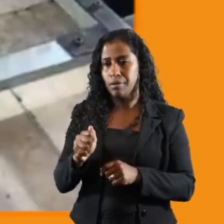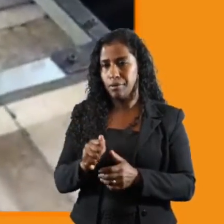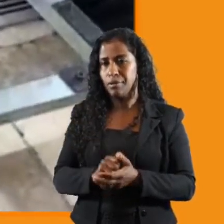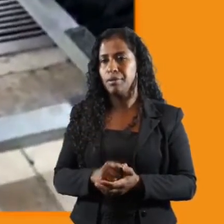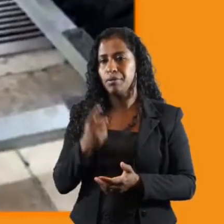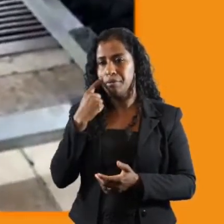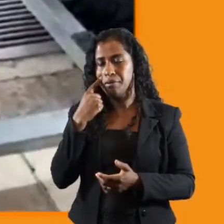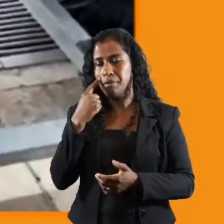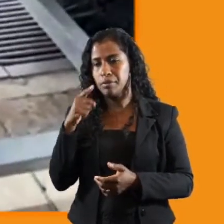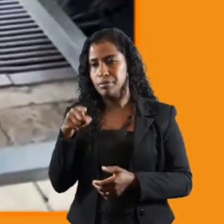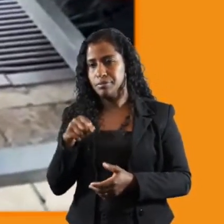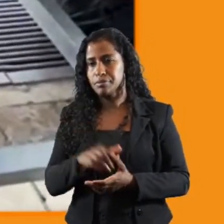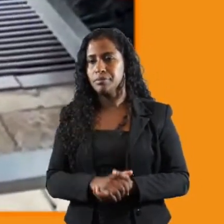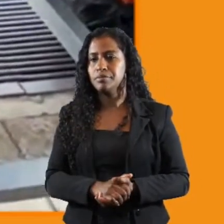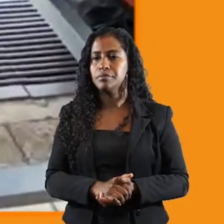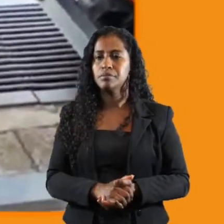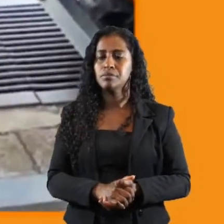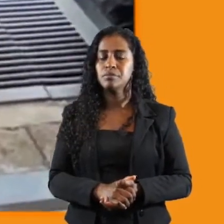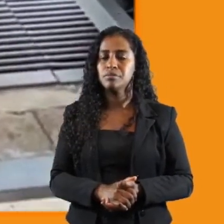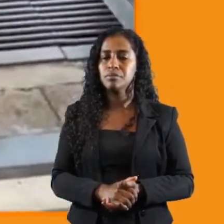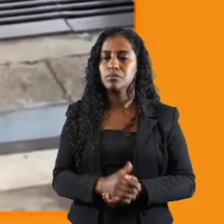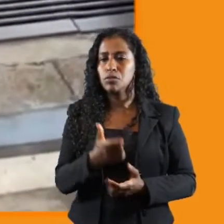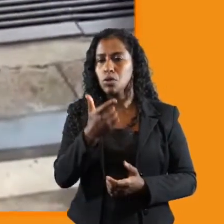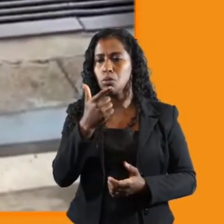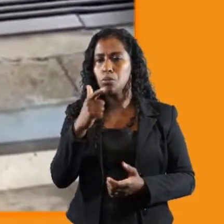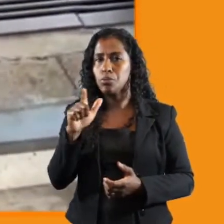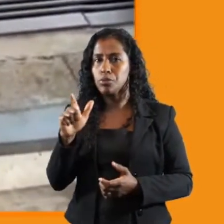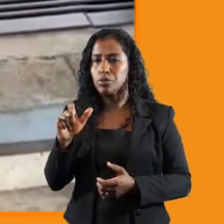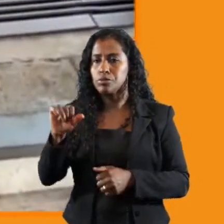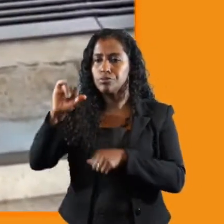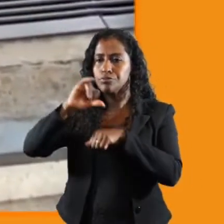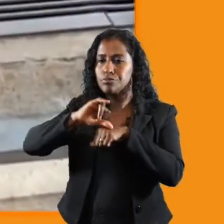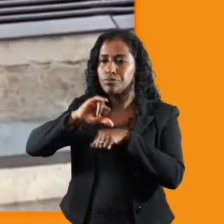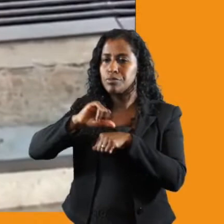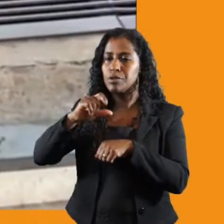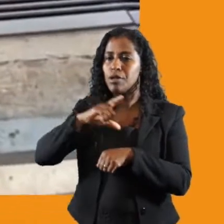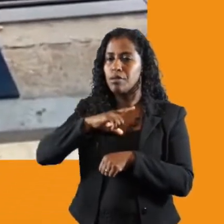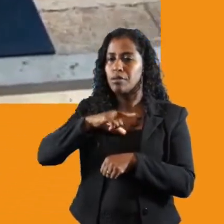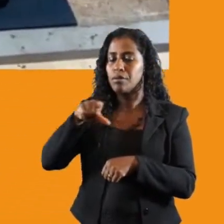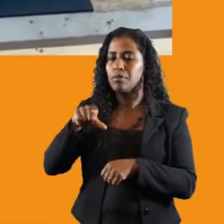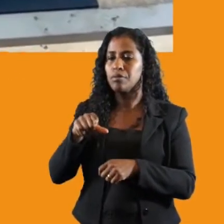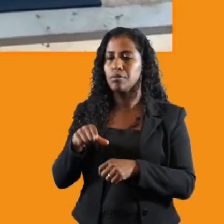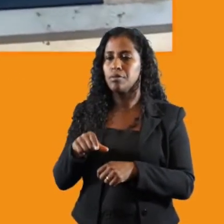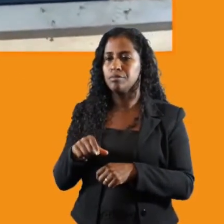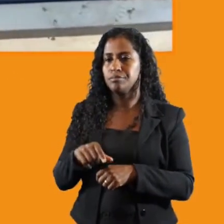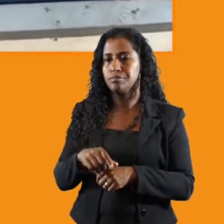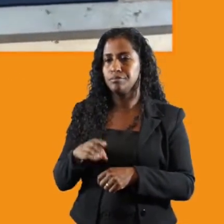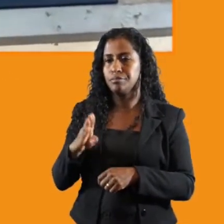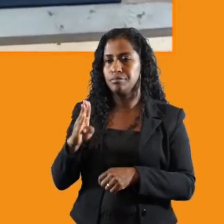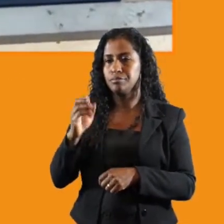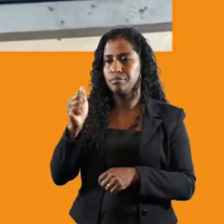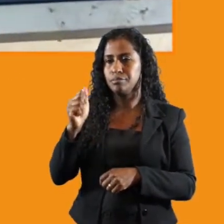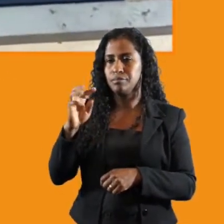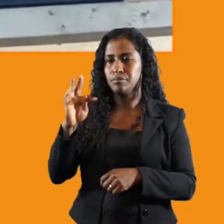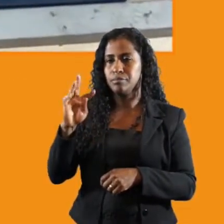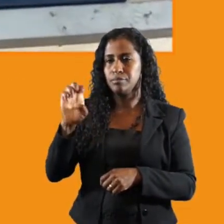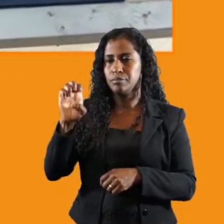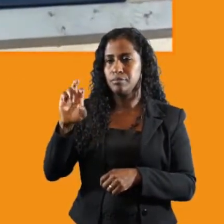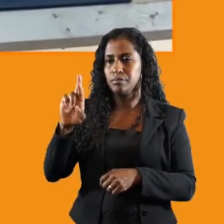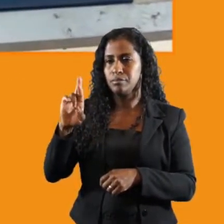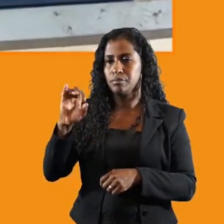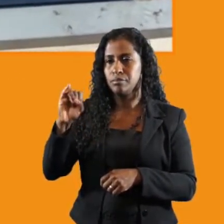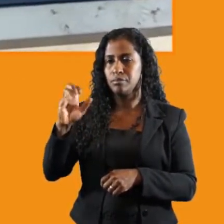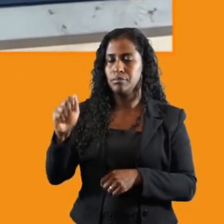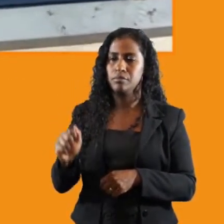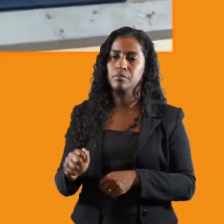Muito bem, Potter. O próximo componente que nós temos aqui no sistema fotovoltaico é a bateria, né? Nos sistemas autônomos de geração,